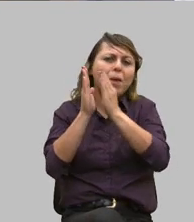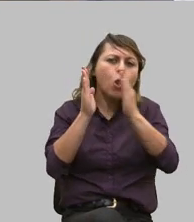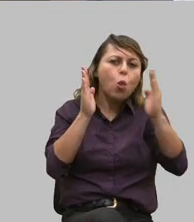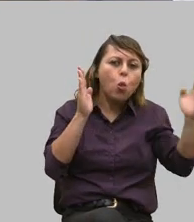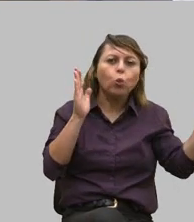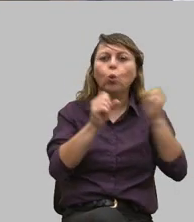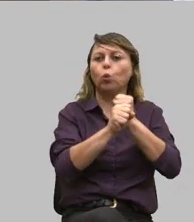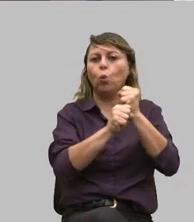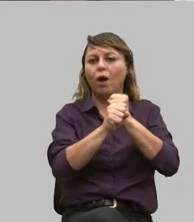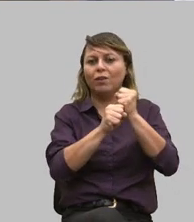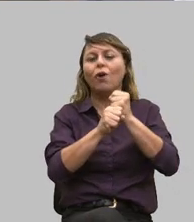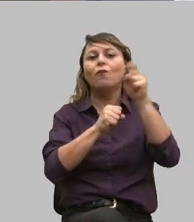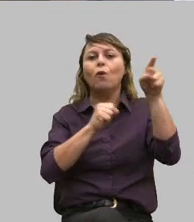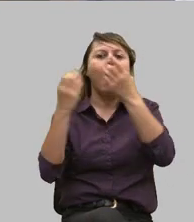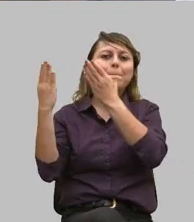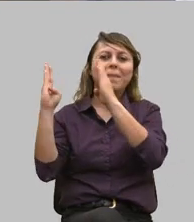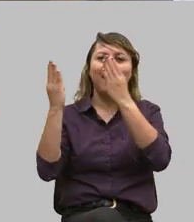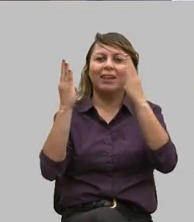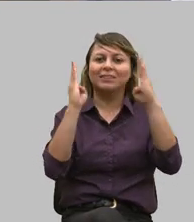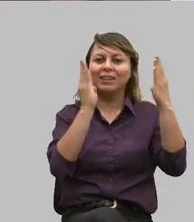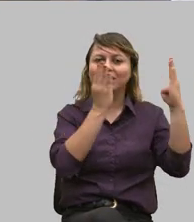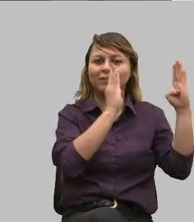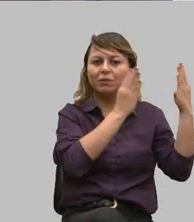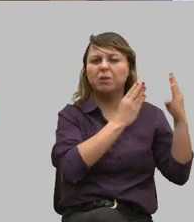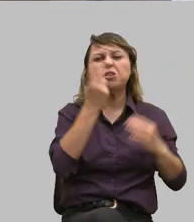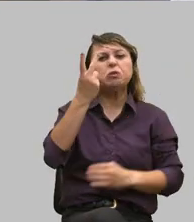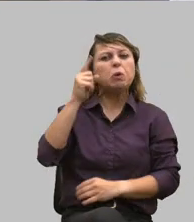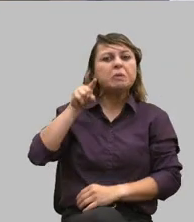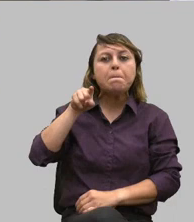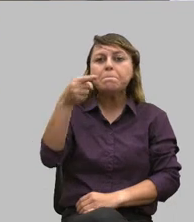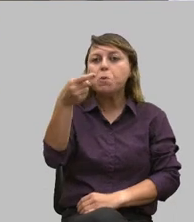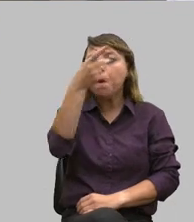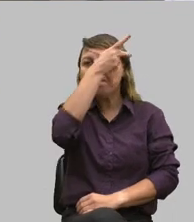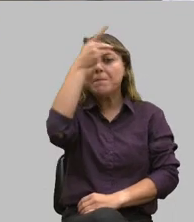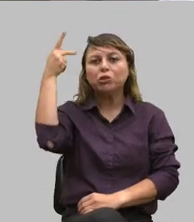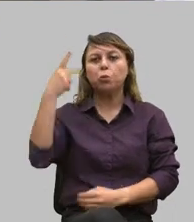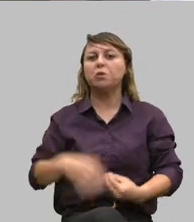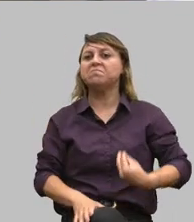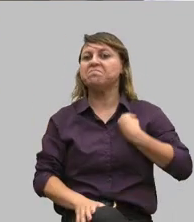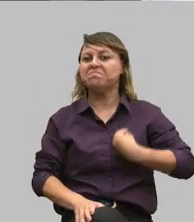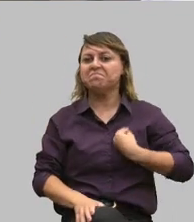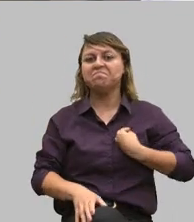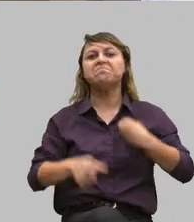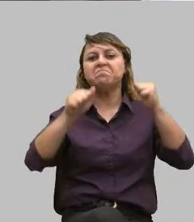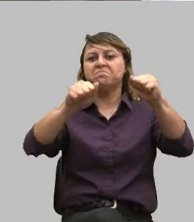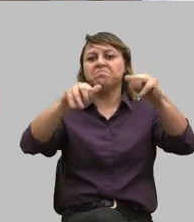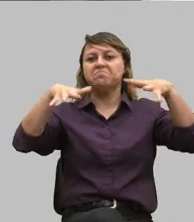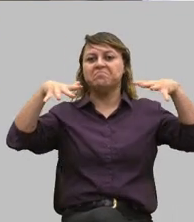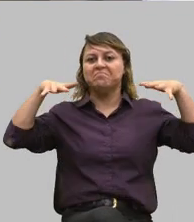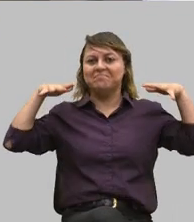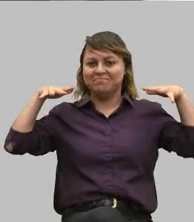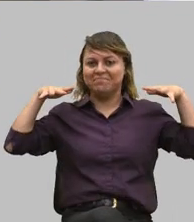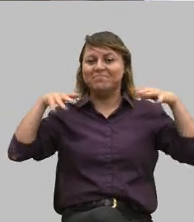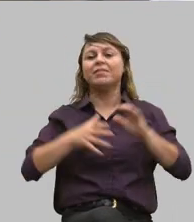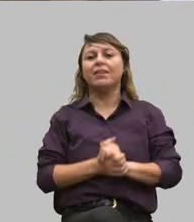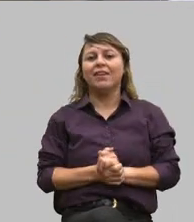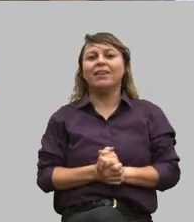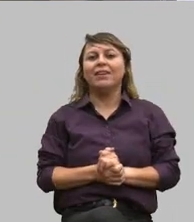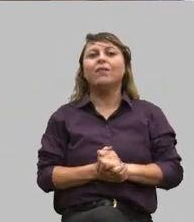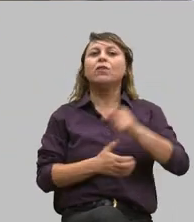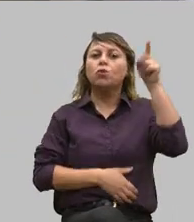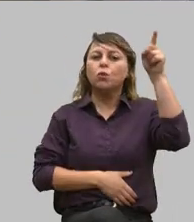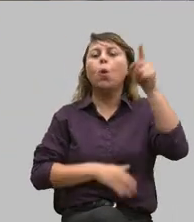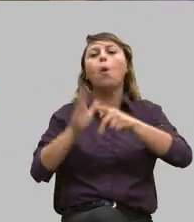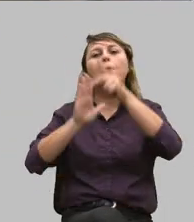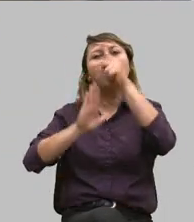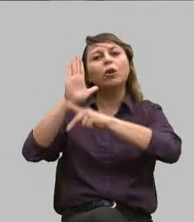no Palácio das Artes mais ou menos com umas 2000 pessoas ali né secretário fá e nós fizemos um anúncio do projeto miguilim